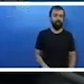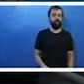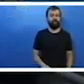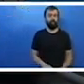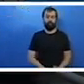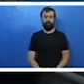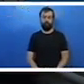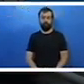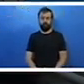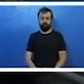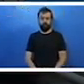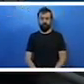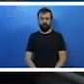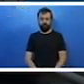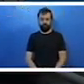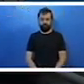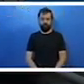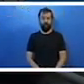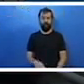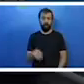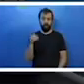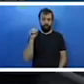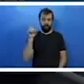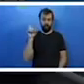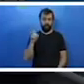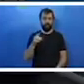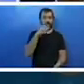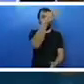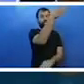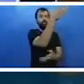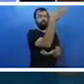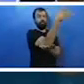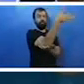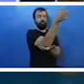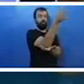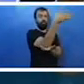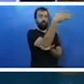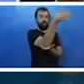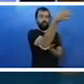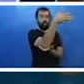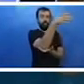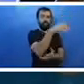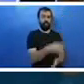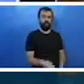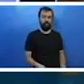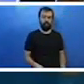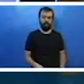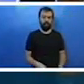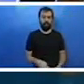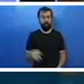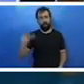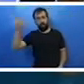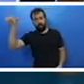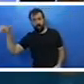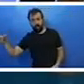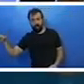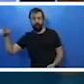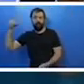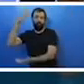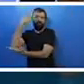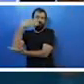disso. Essa, pessoal, era a bandeira da Inconfidência na época. E hoje essa daqui é a bandeira